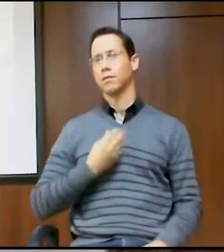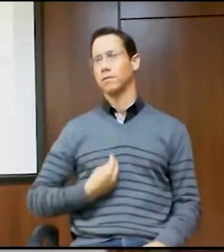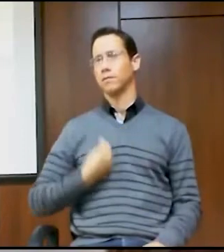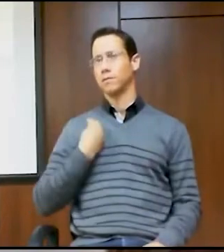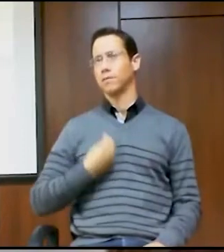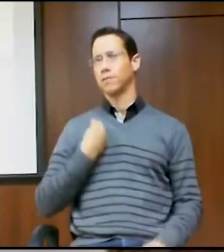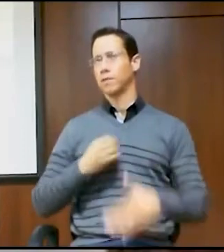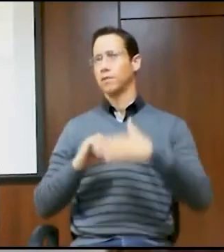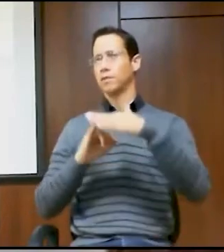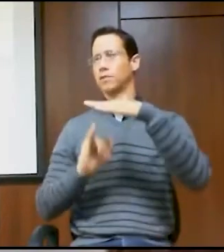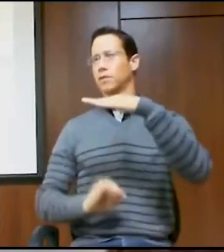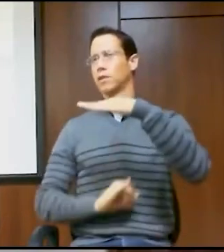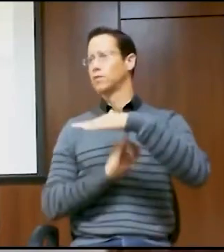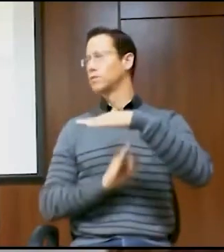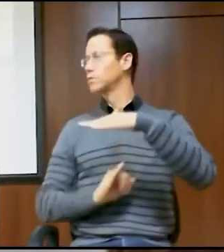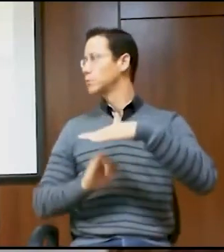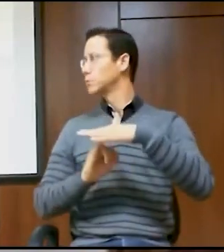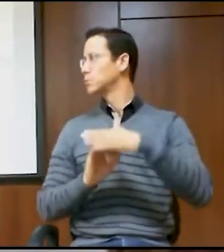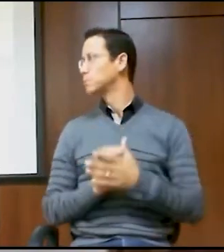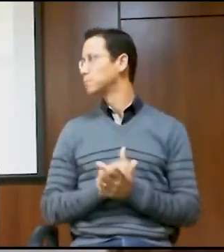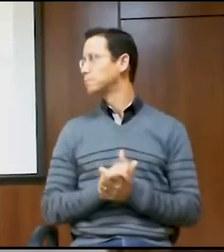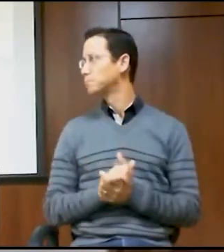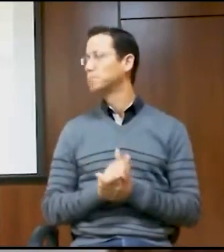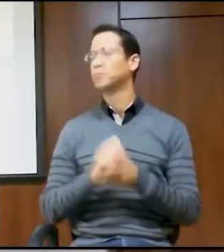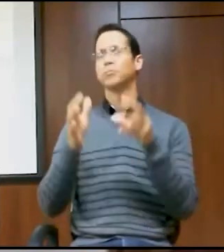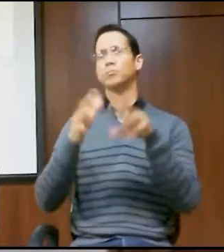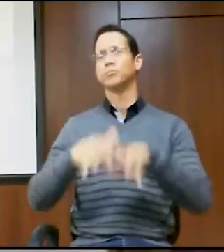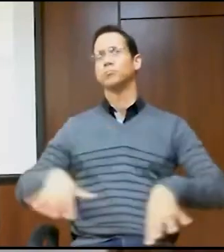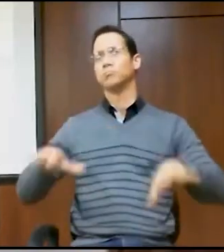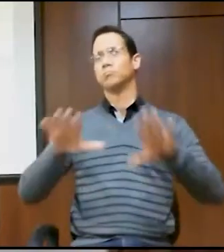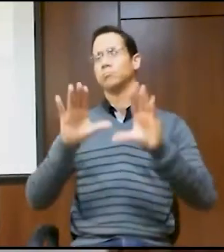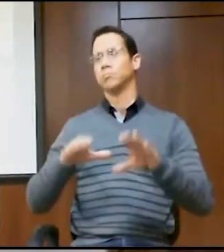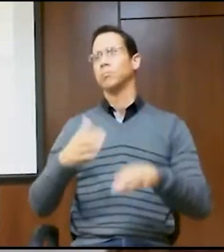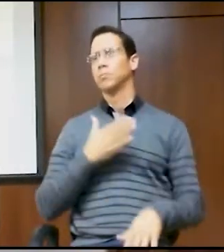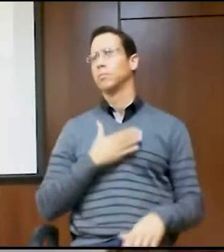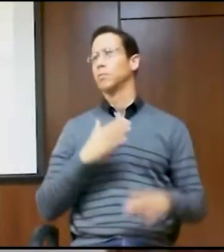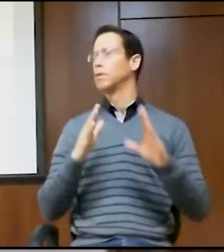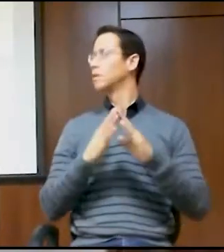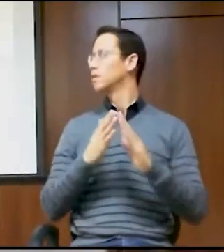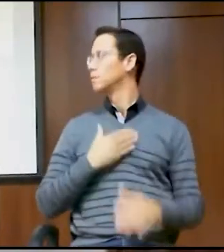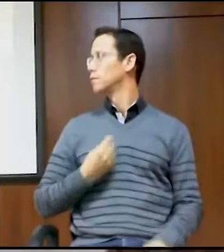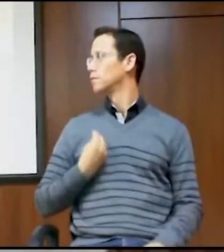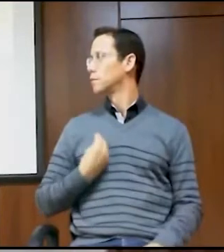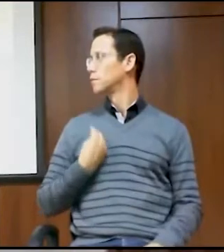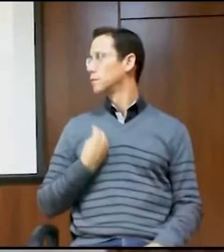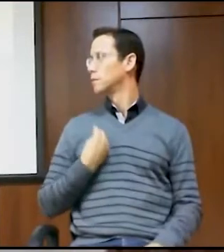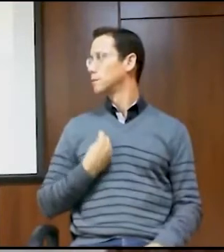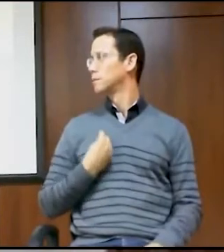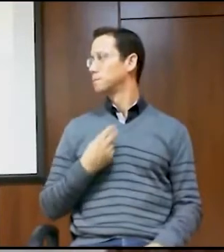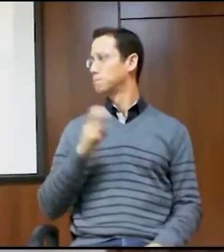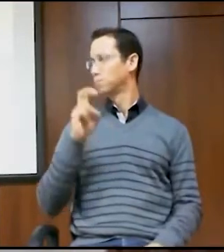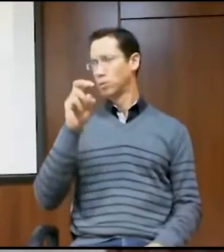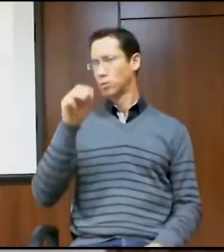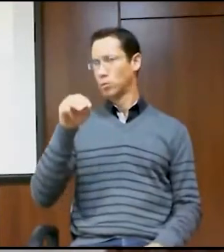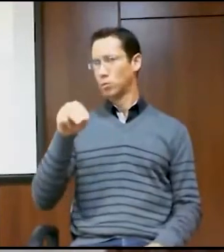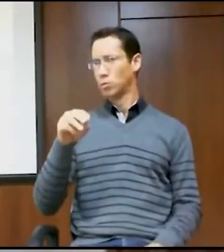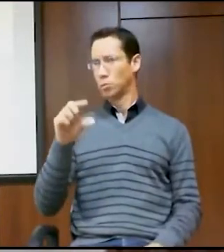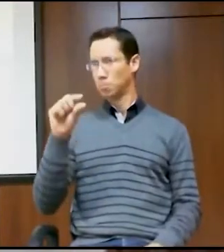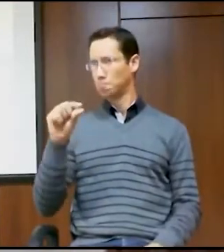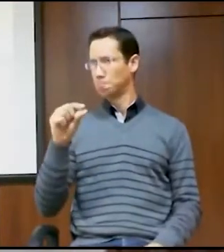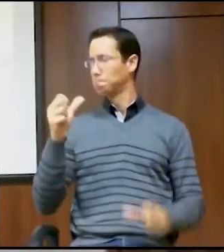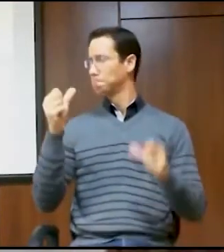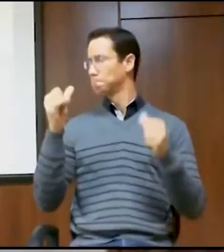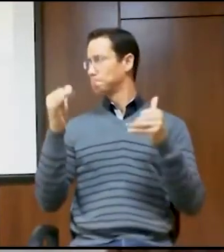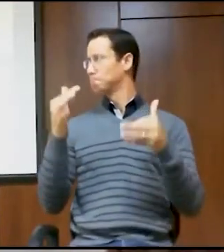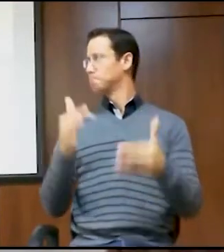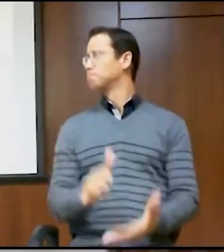e ficamos na mão do mercado no caso do Minha Vida. Por fim, para terminar, faltam 5 minutinhos, eu